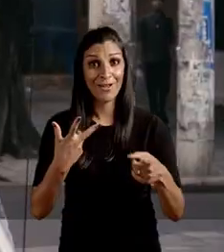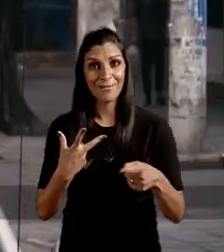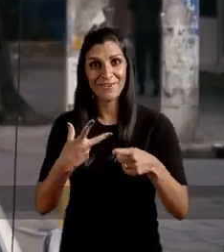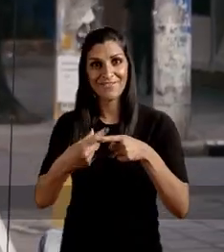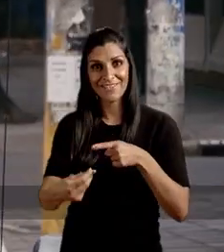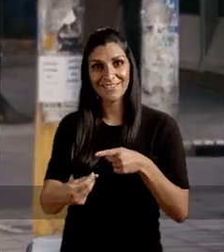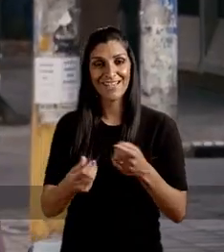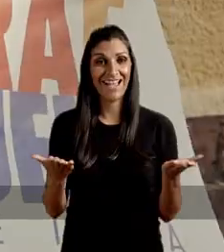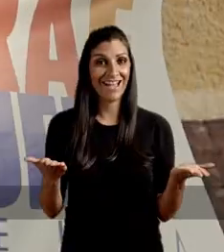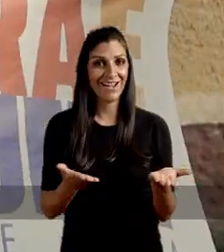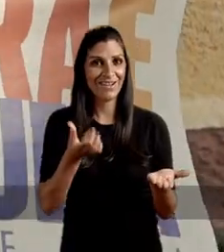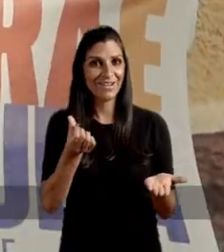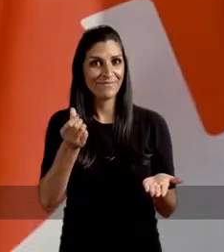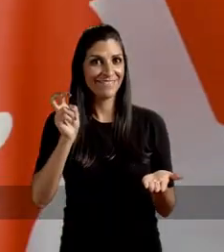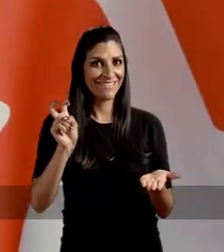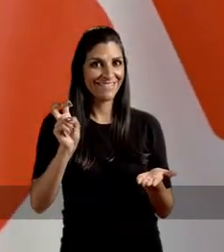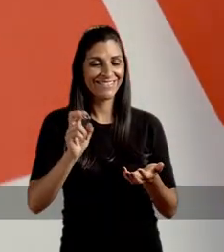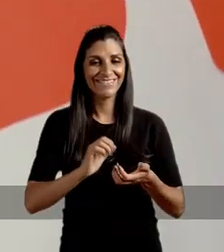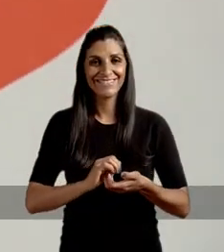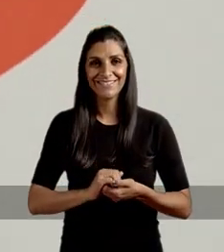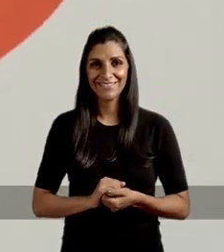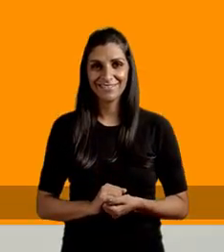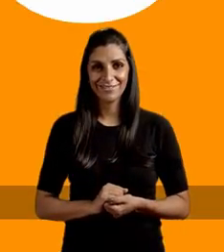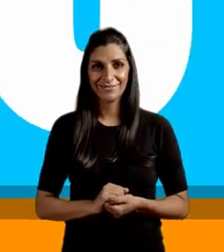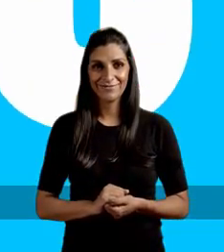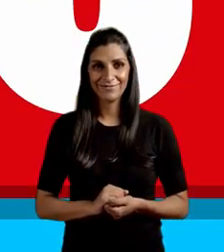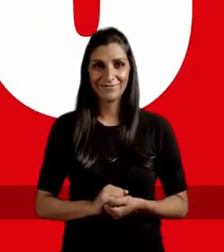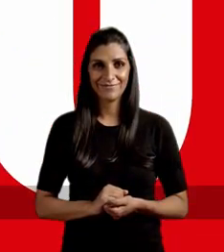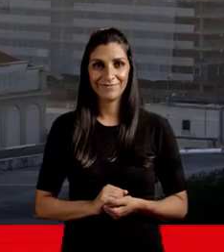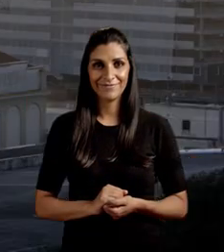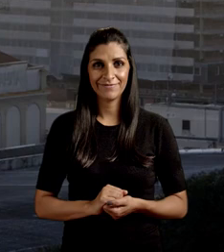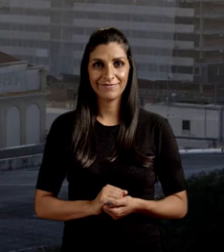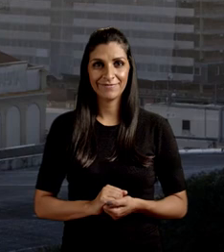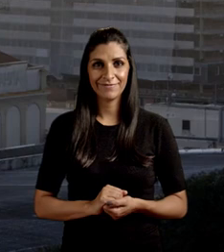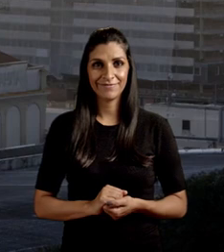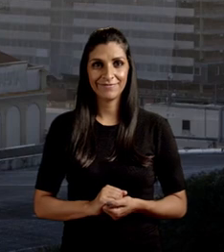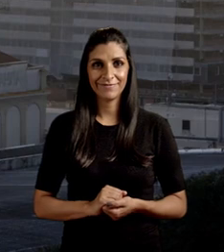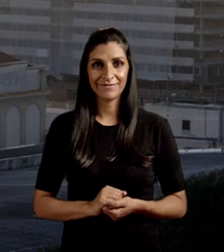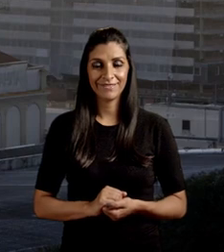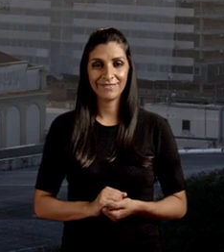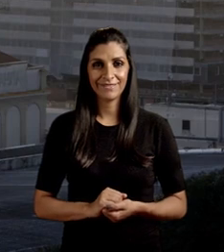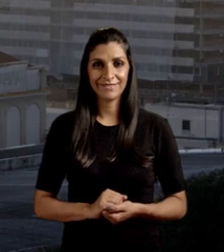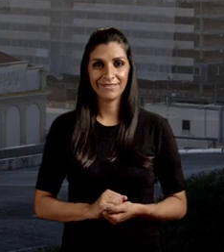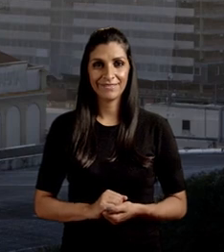Agora é pra vencer. Agora é 65. Manu!